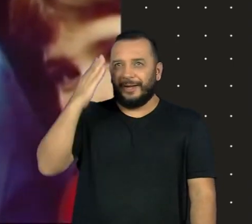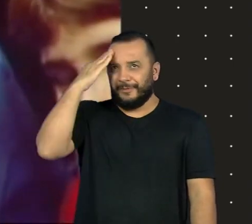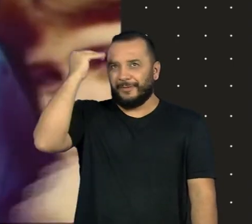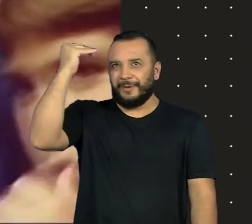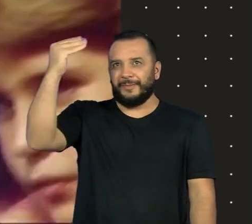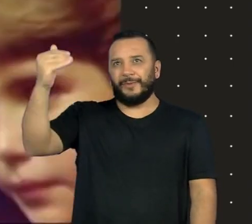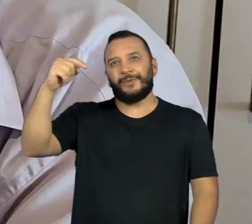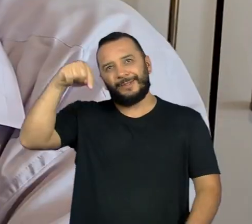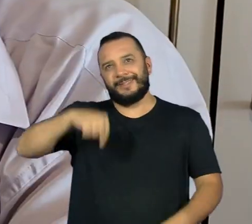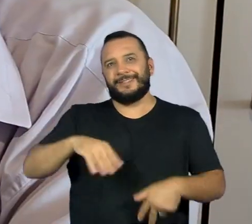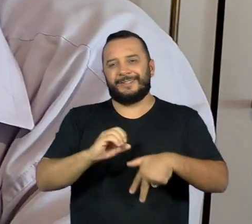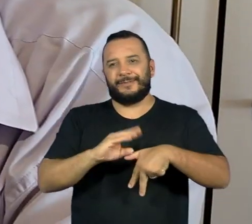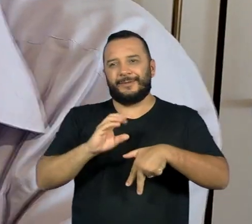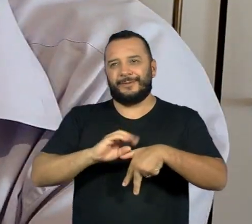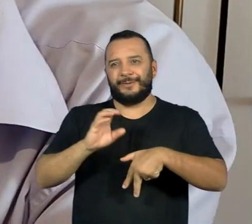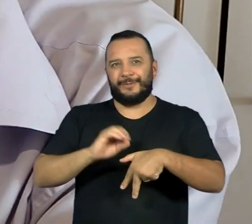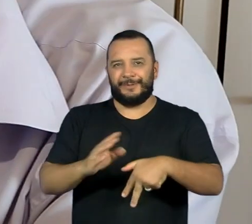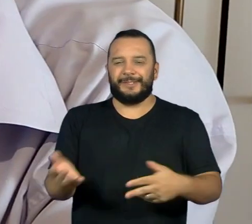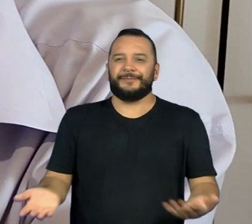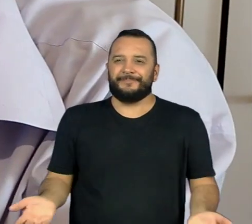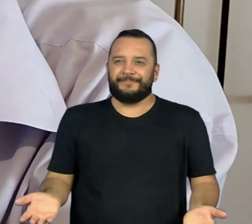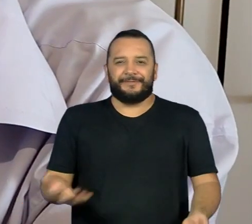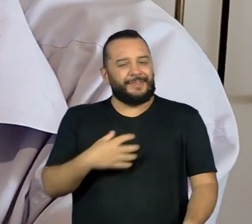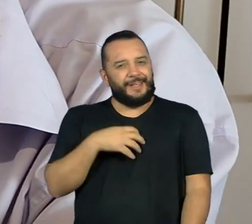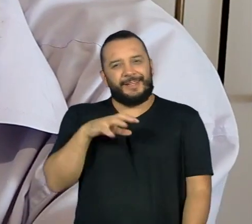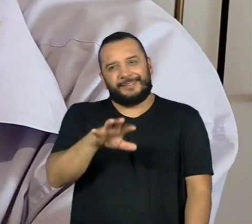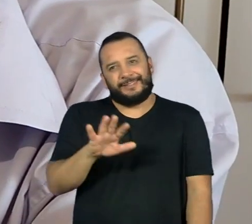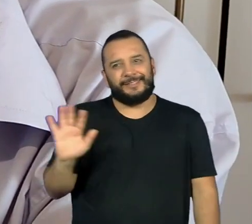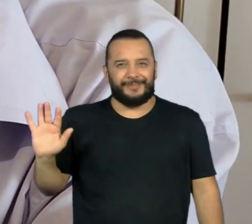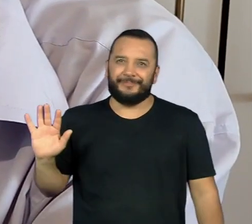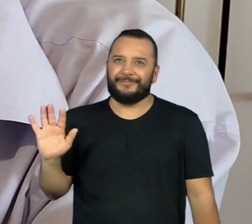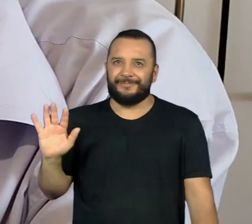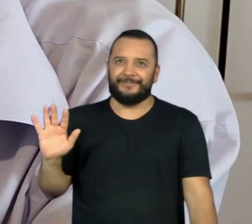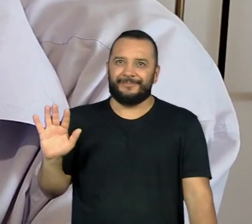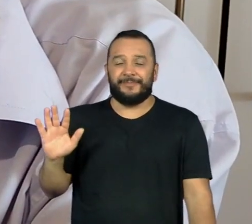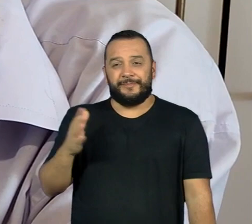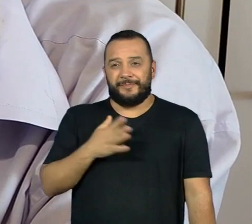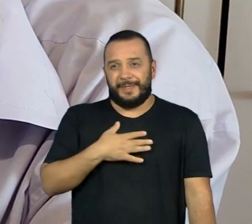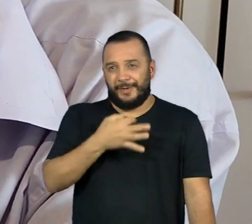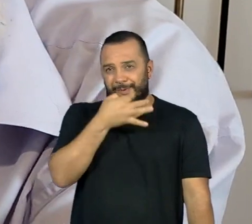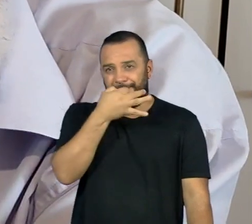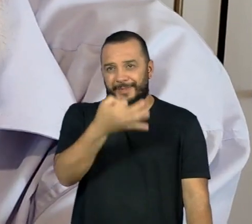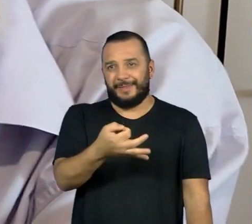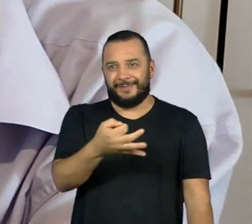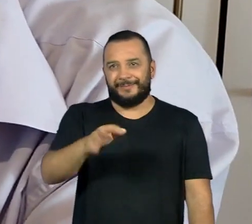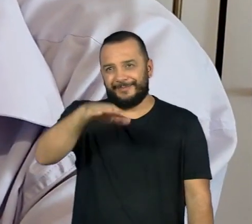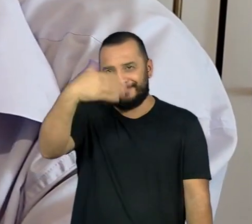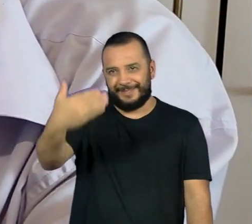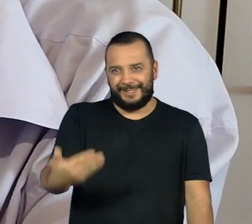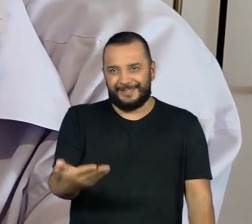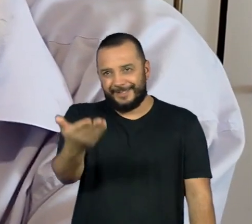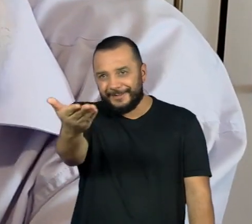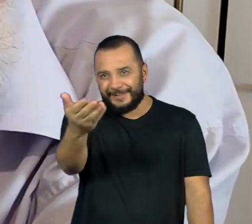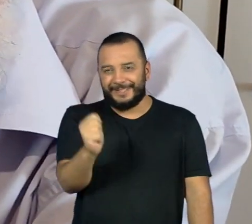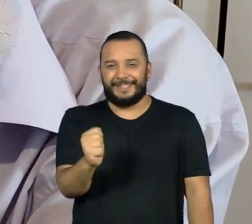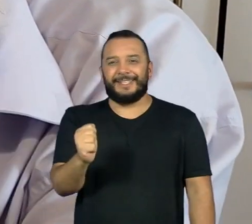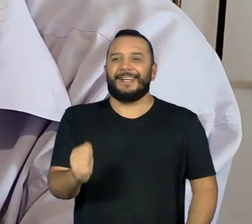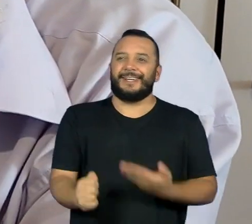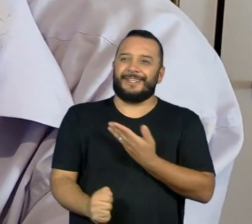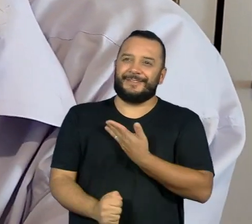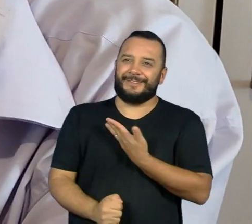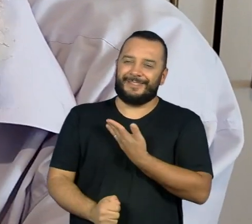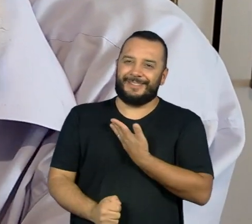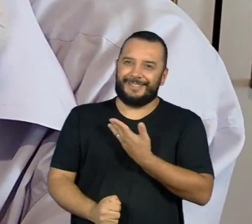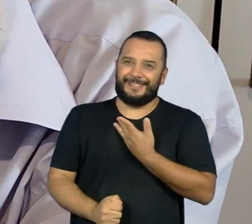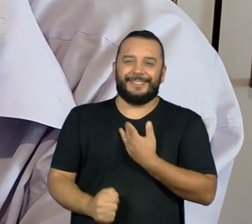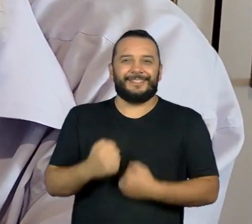TV Cultura. Então é isso, essa é a minha opinião, a minha homenagem a você, minha amada amiga, que eu